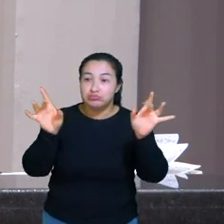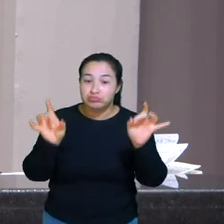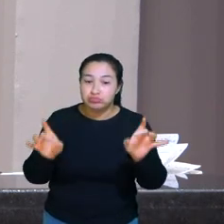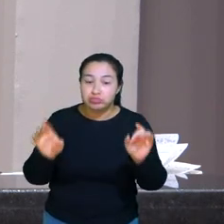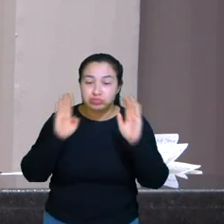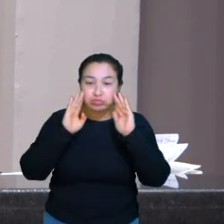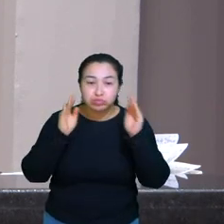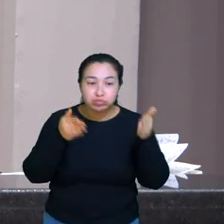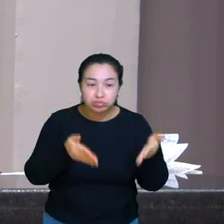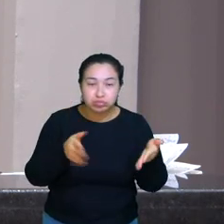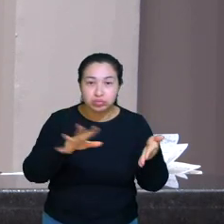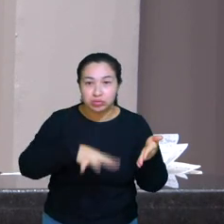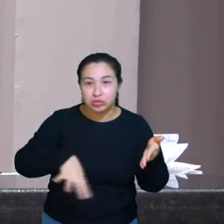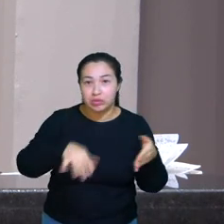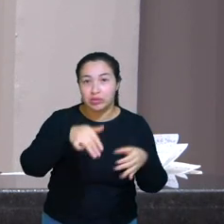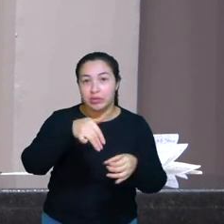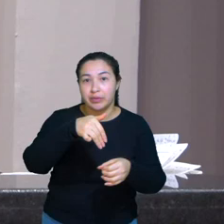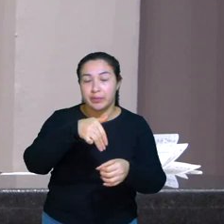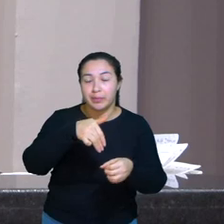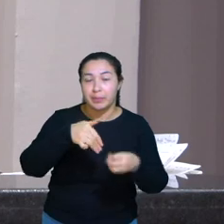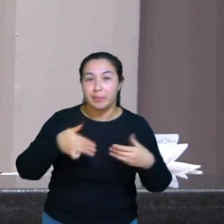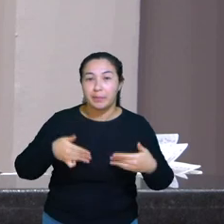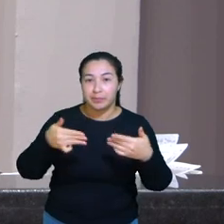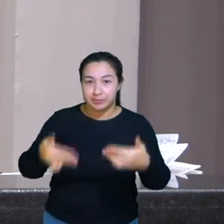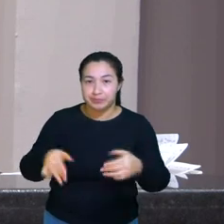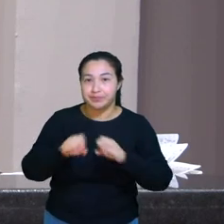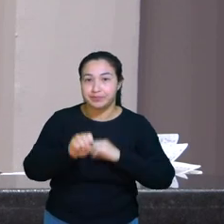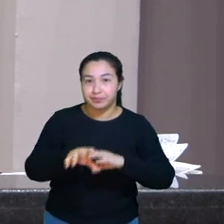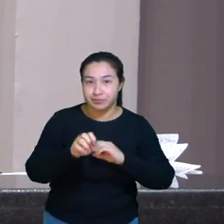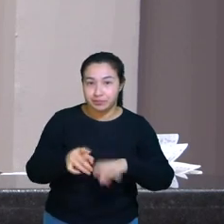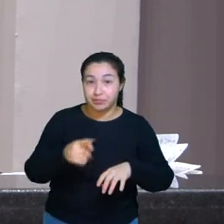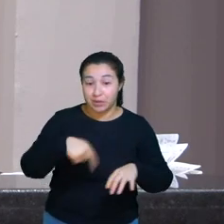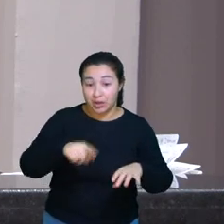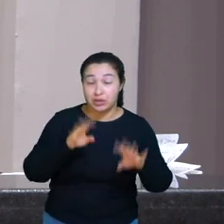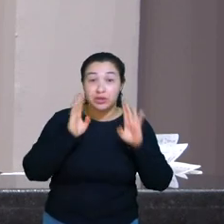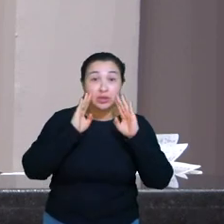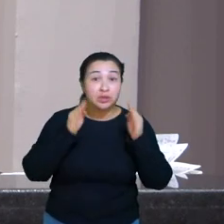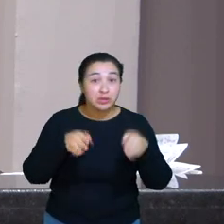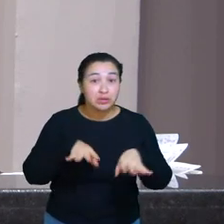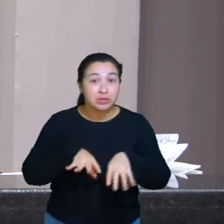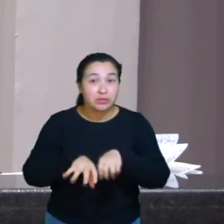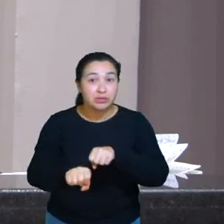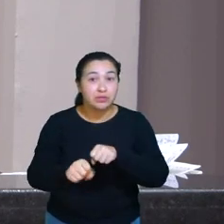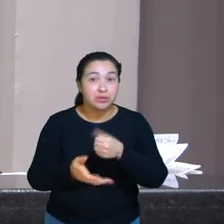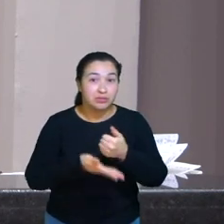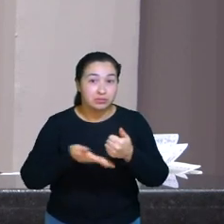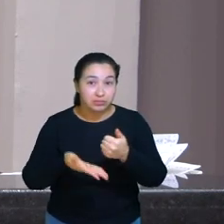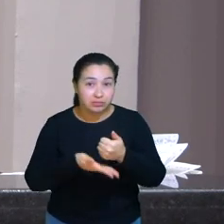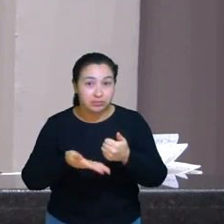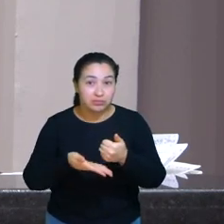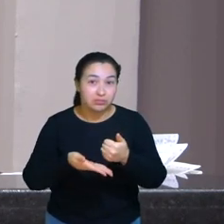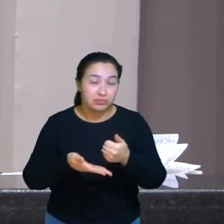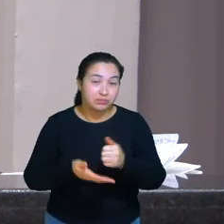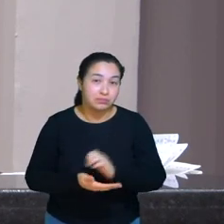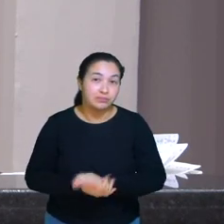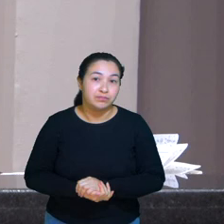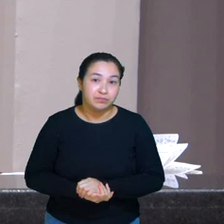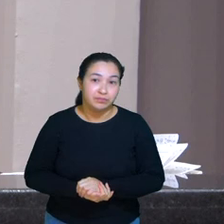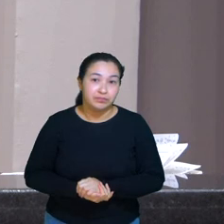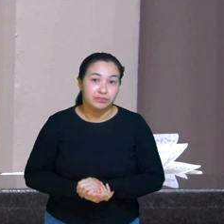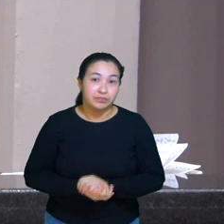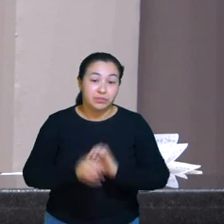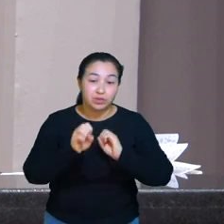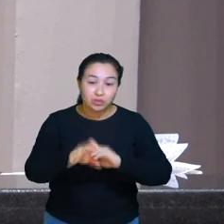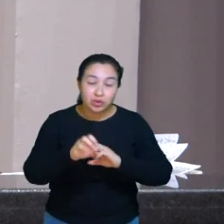educação nós cuidamos da formação continuada da educação básica então bem rapidinho na educação